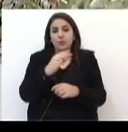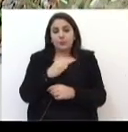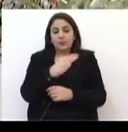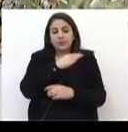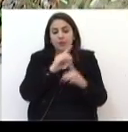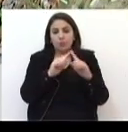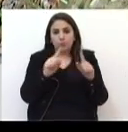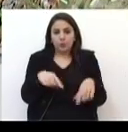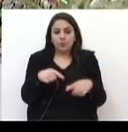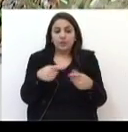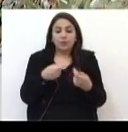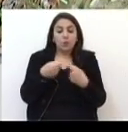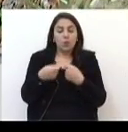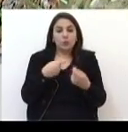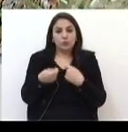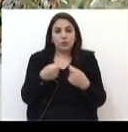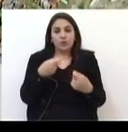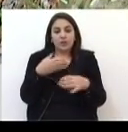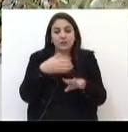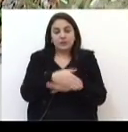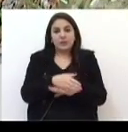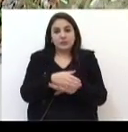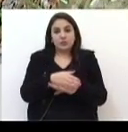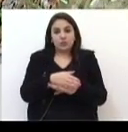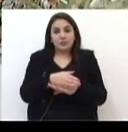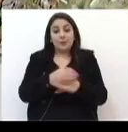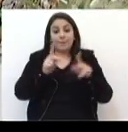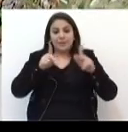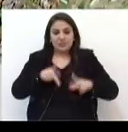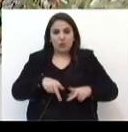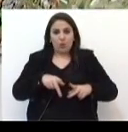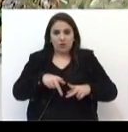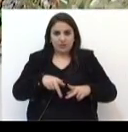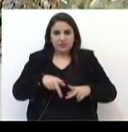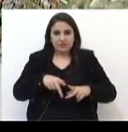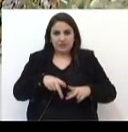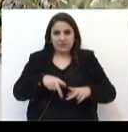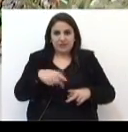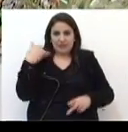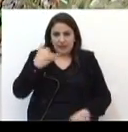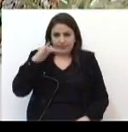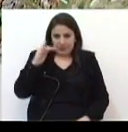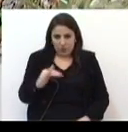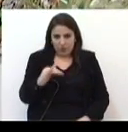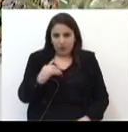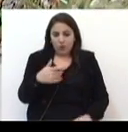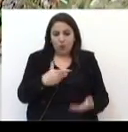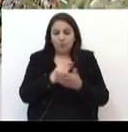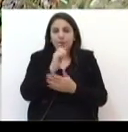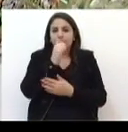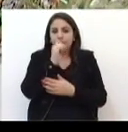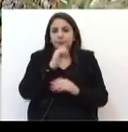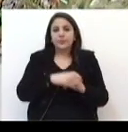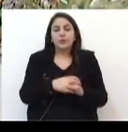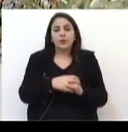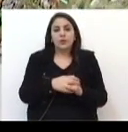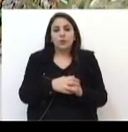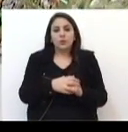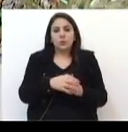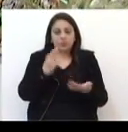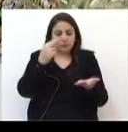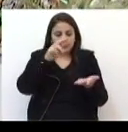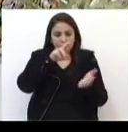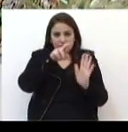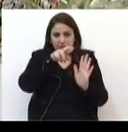Ministério Público, que busca controlar o acesso de menores de idade ao álcool. Um termo de ajustamento de conduta foi firmado,